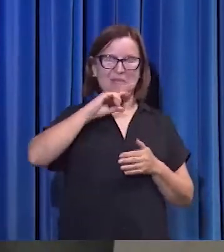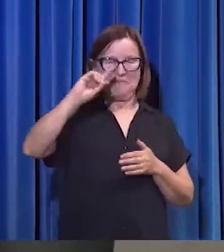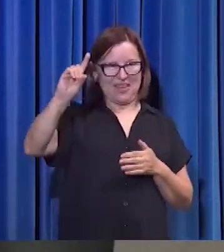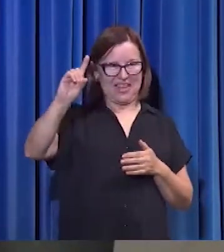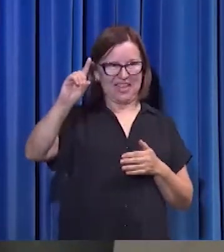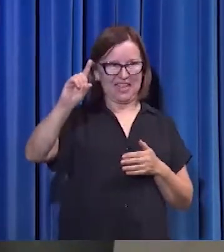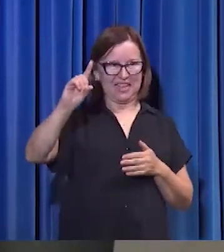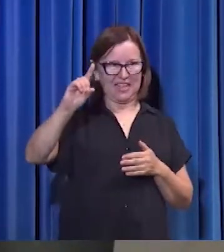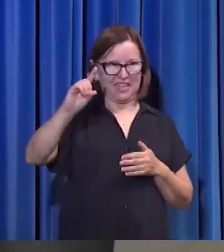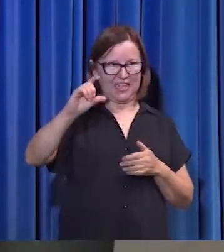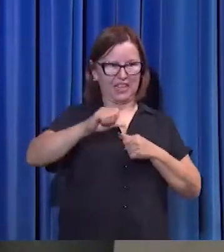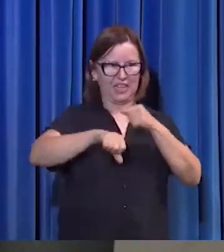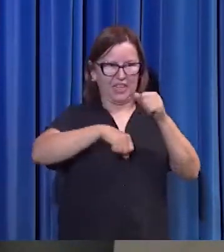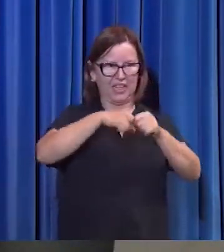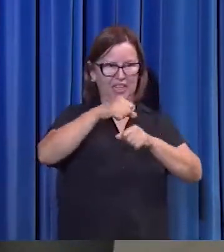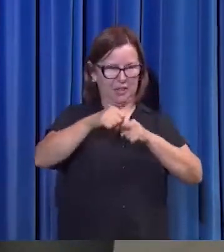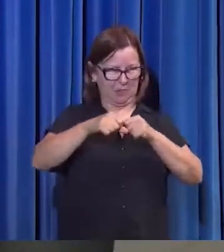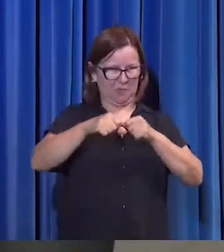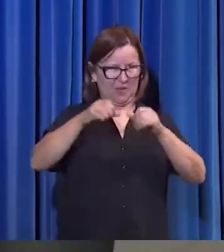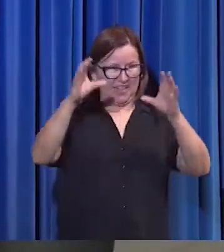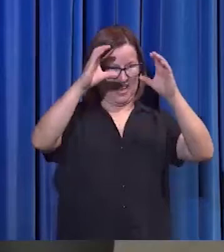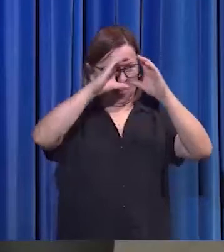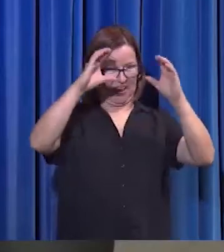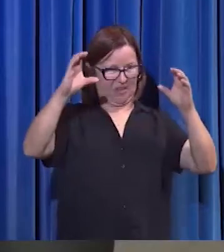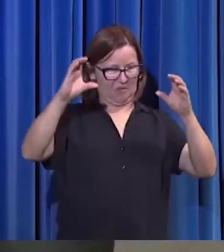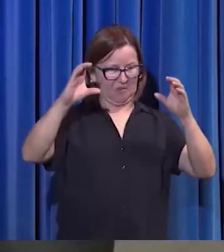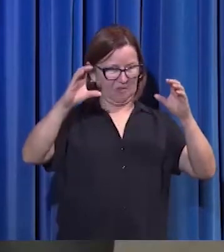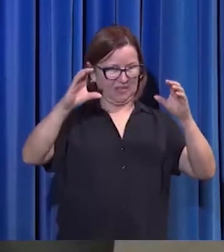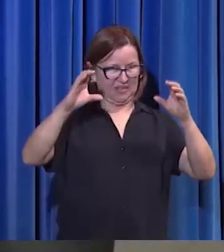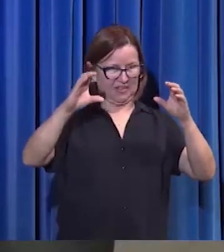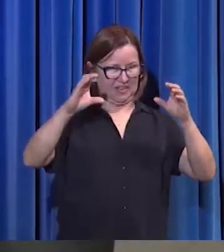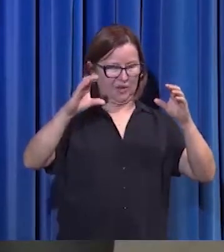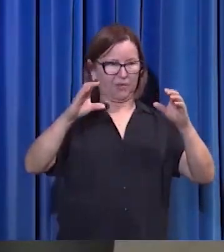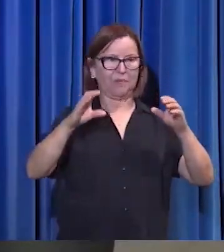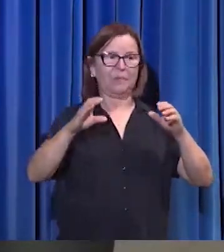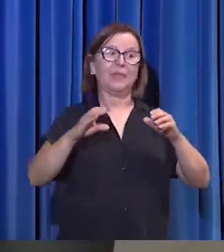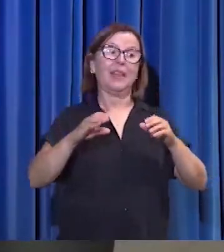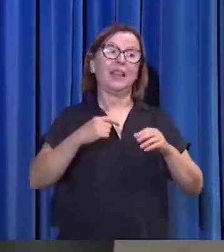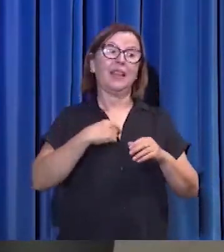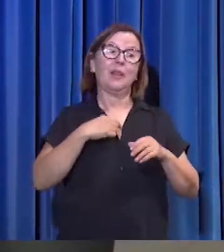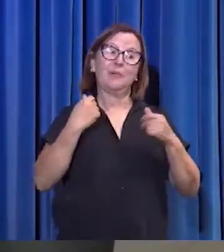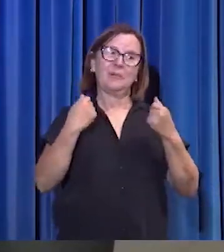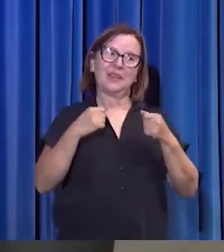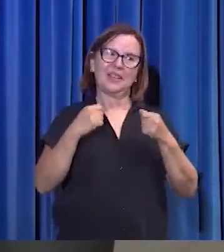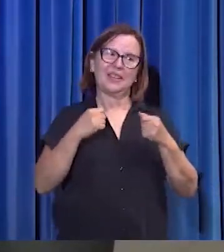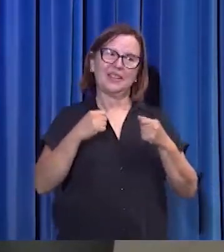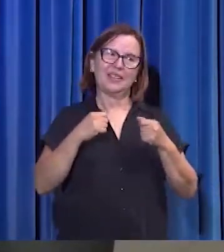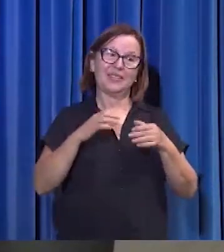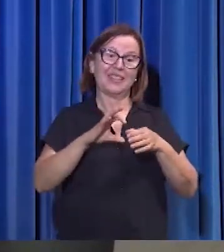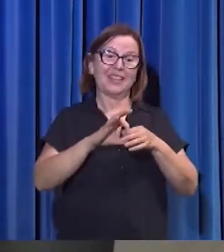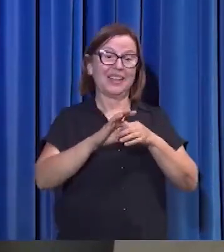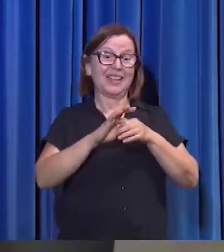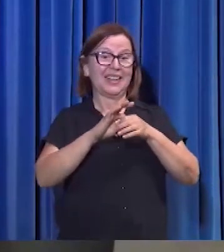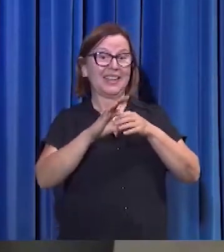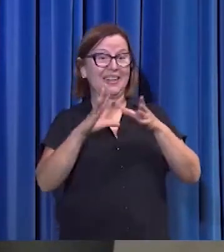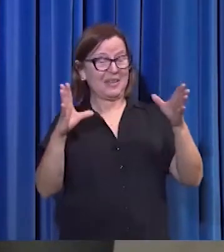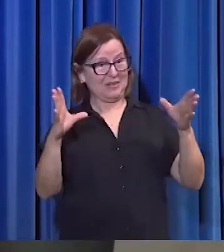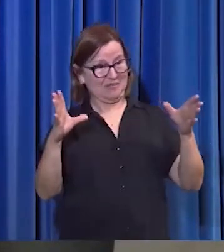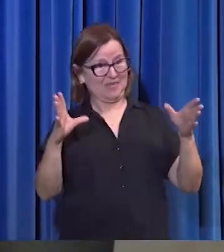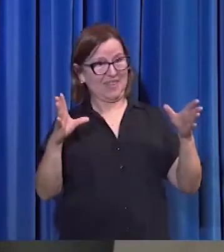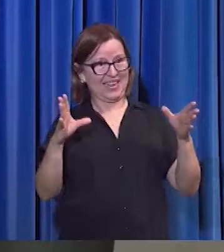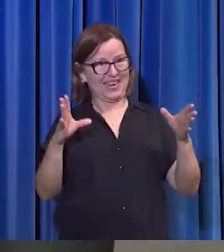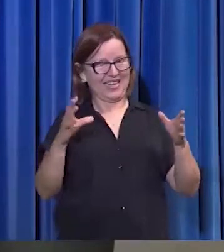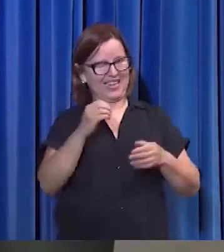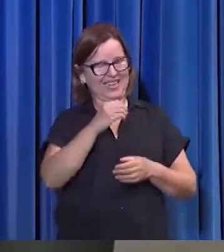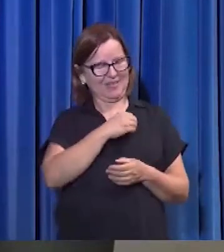que fizeram com a terra, eu preciso tirar deste ser aquilo que é o pior dele, que